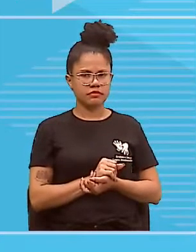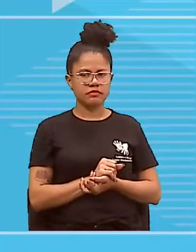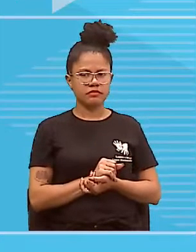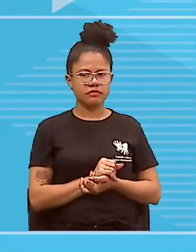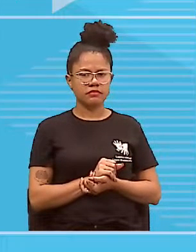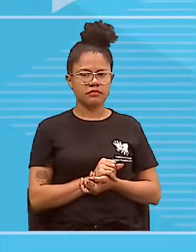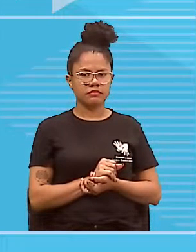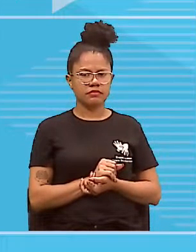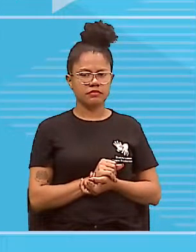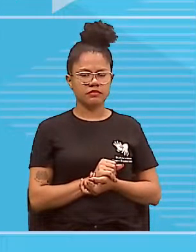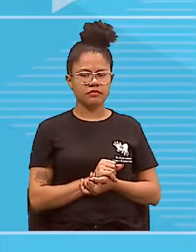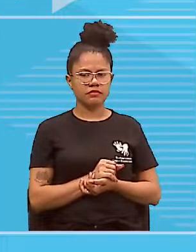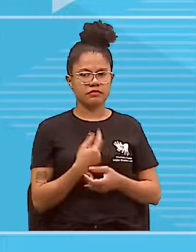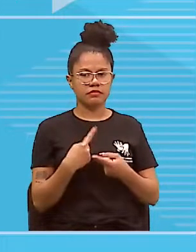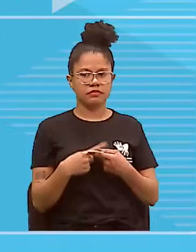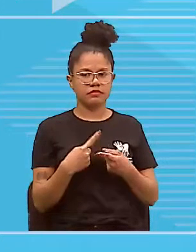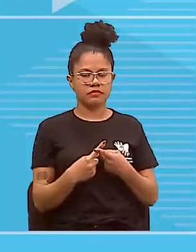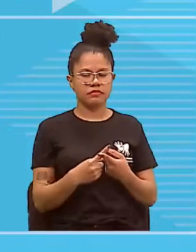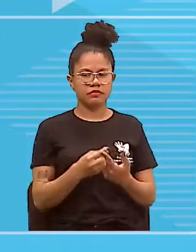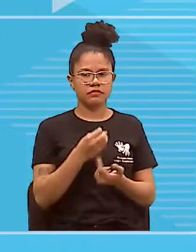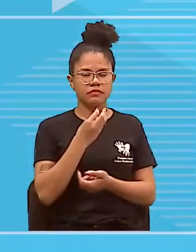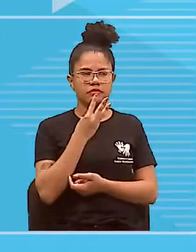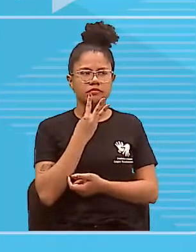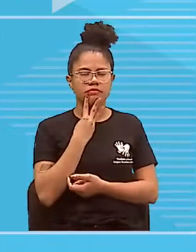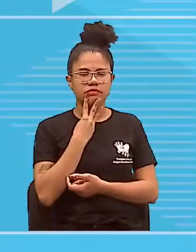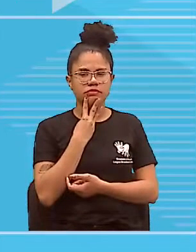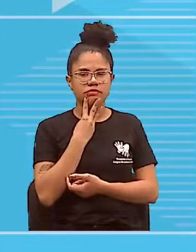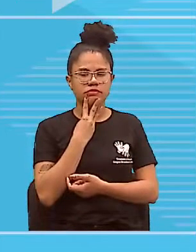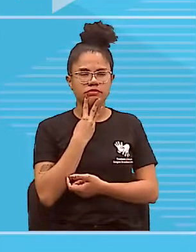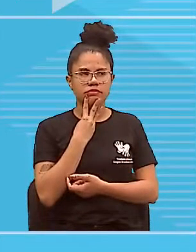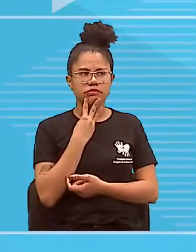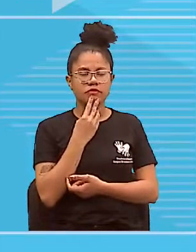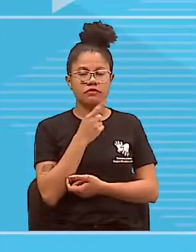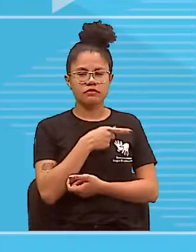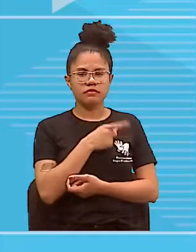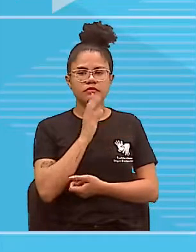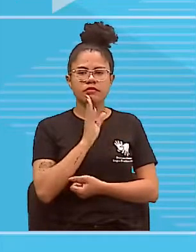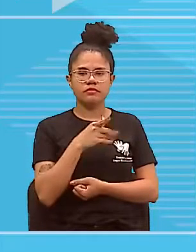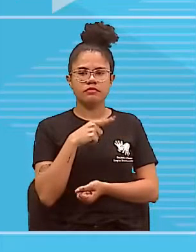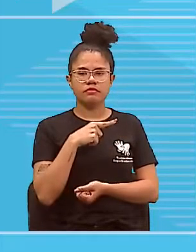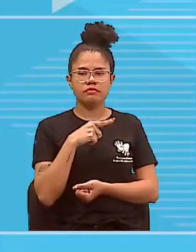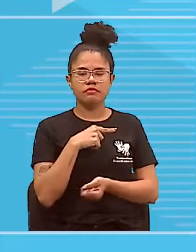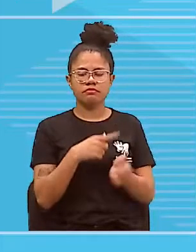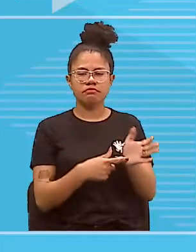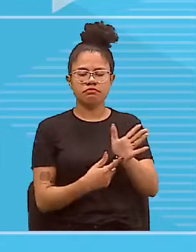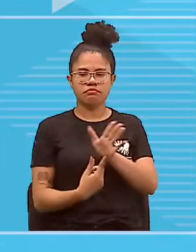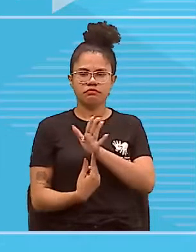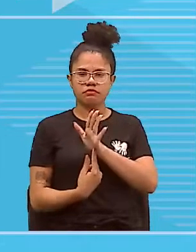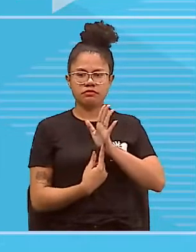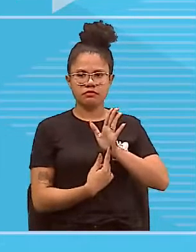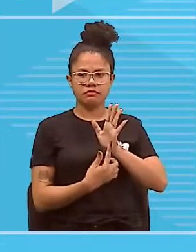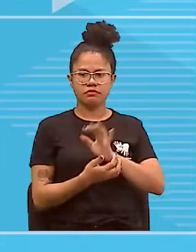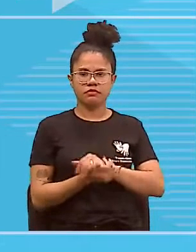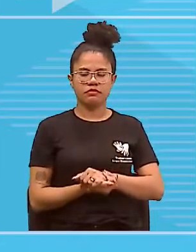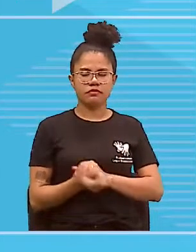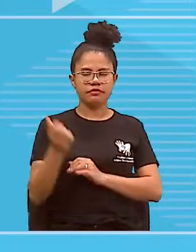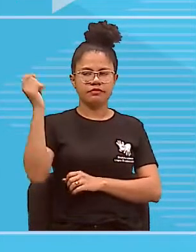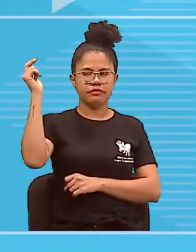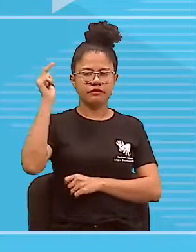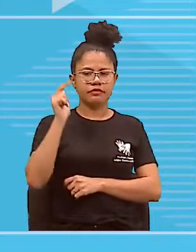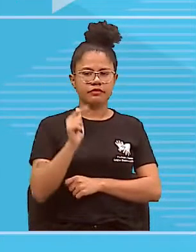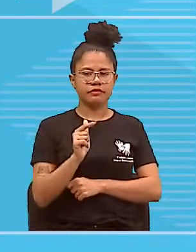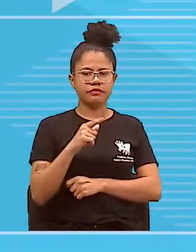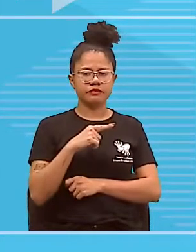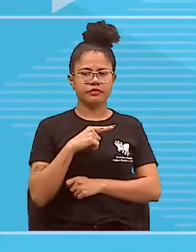Por que Professor Nilton na época ele já tinha provado que a luz ela